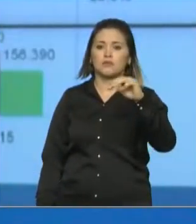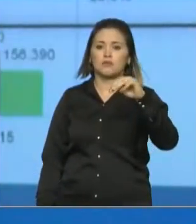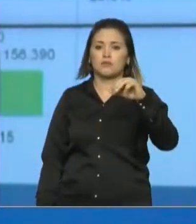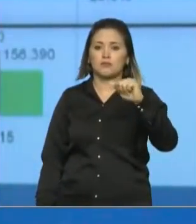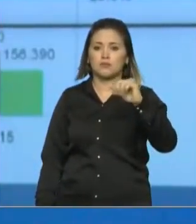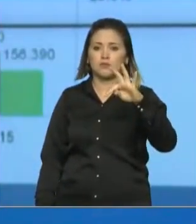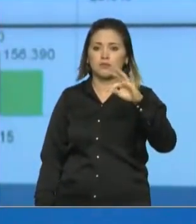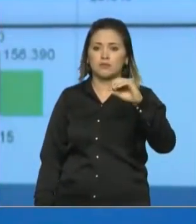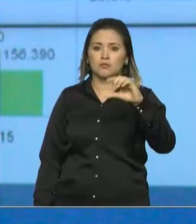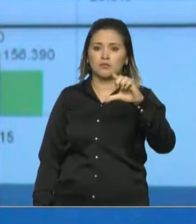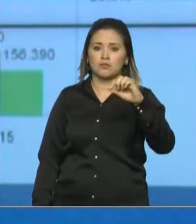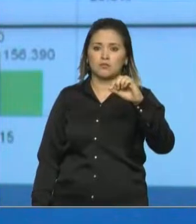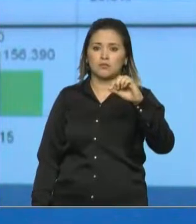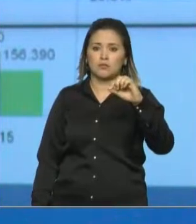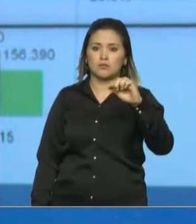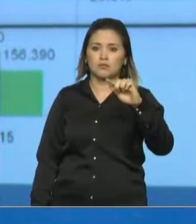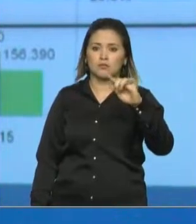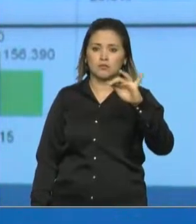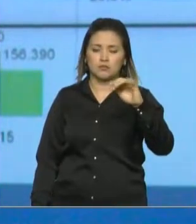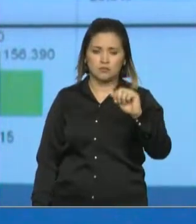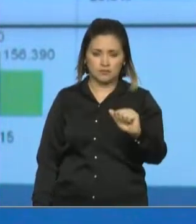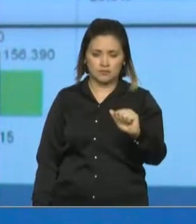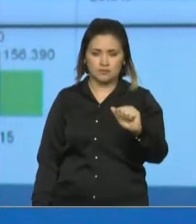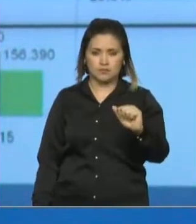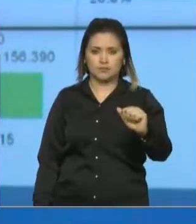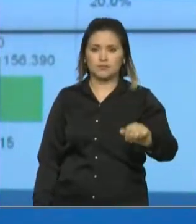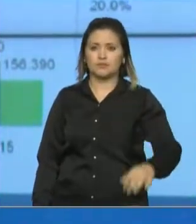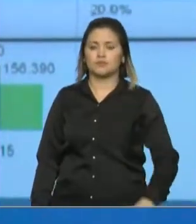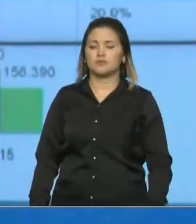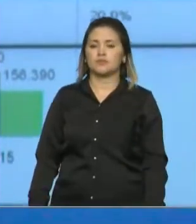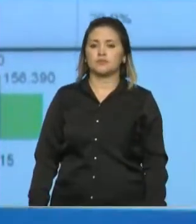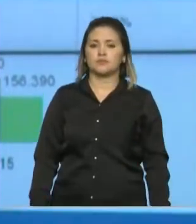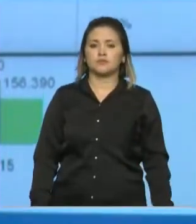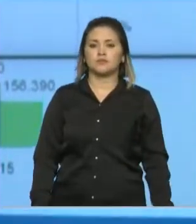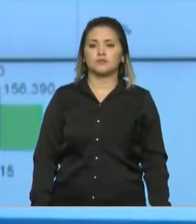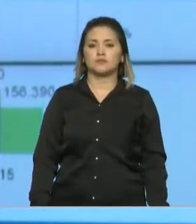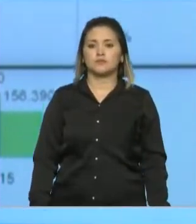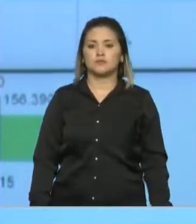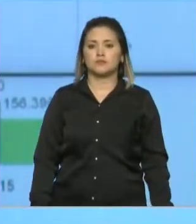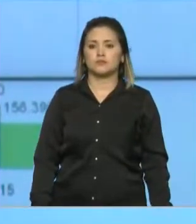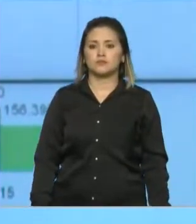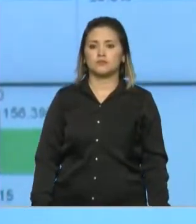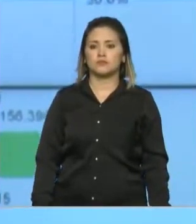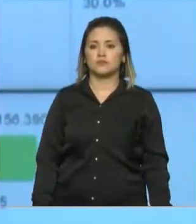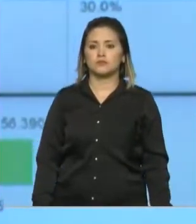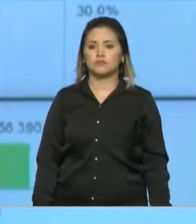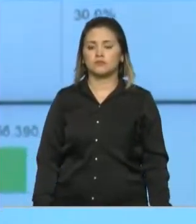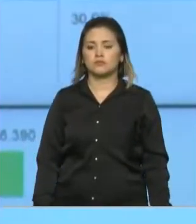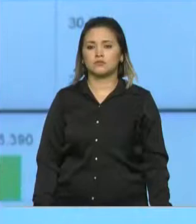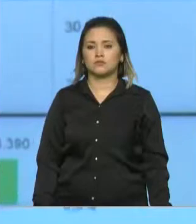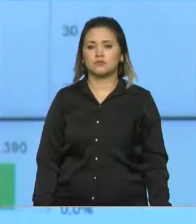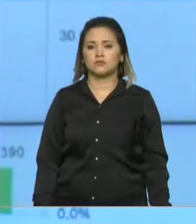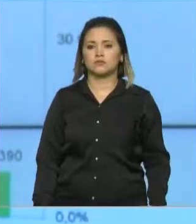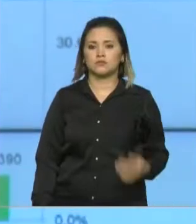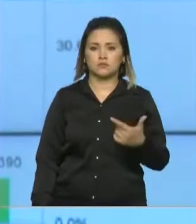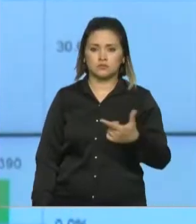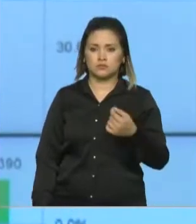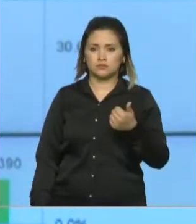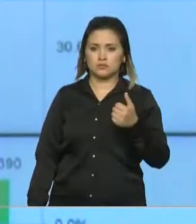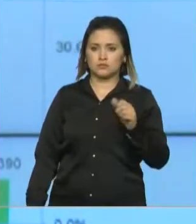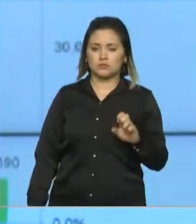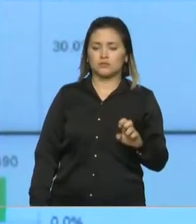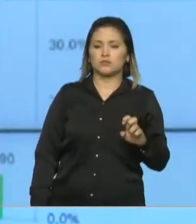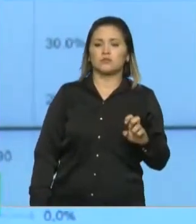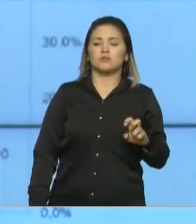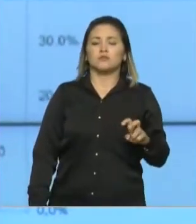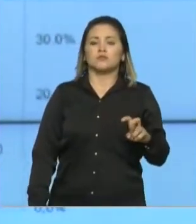Pode passar. Então, a gente tem aí, só para a gente ter uma ideia, em 2015 é um dado parcial, eu não consegui obter esses dados com a